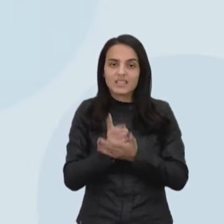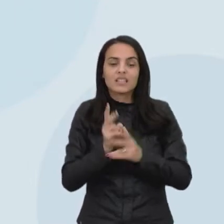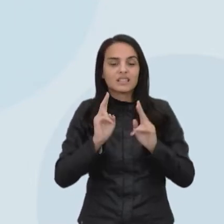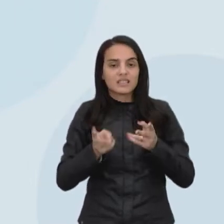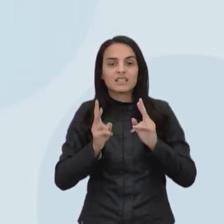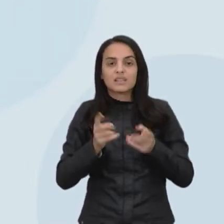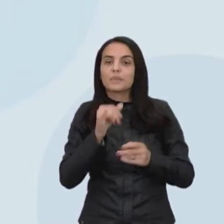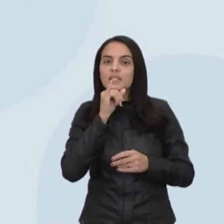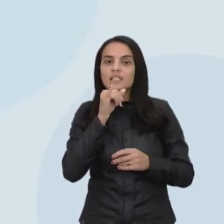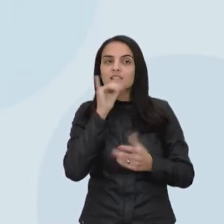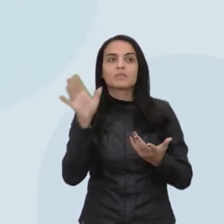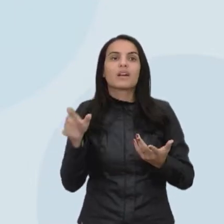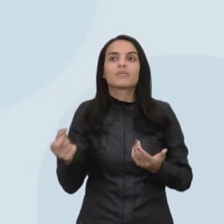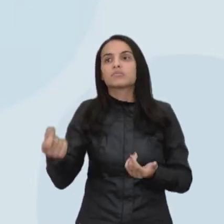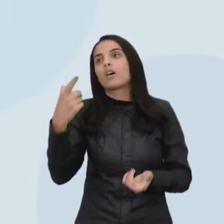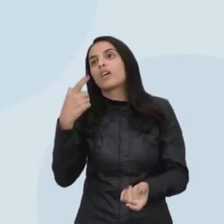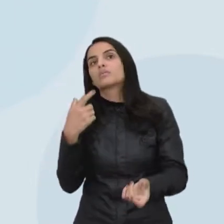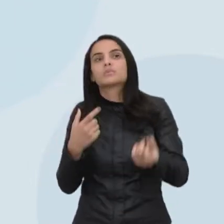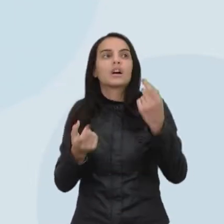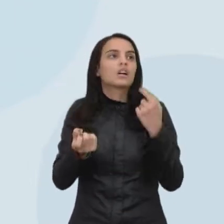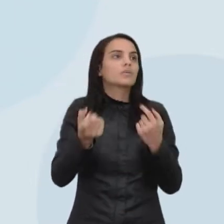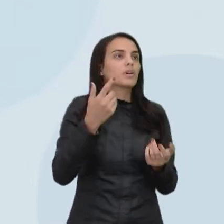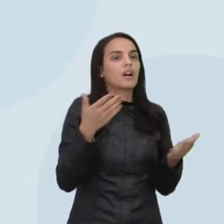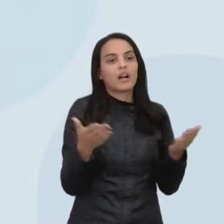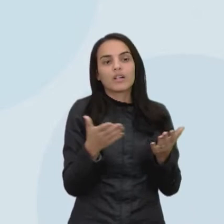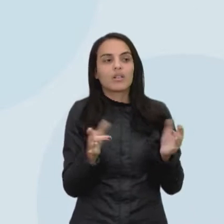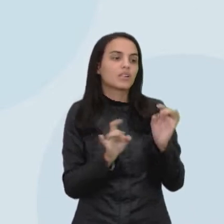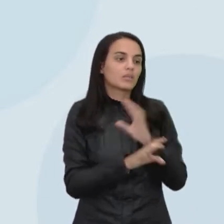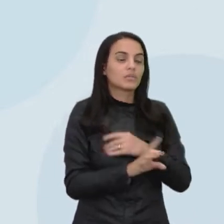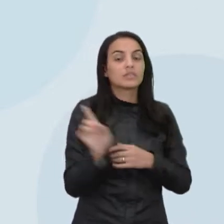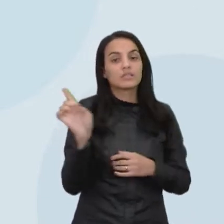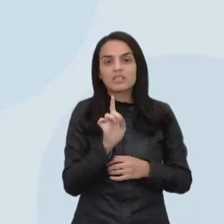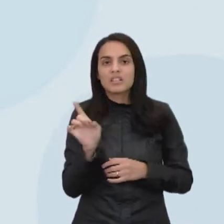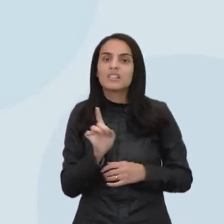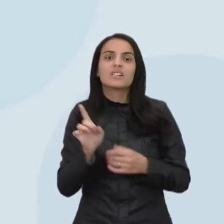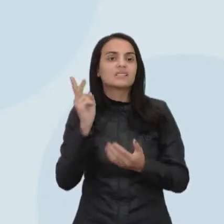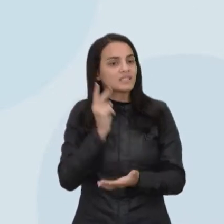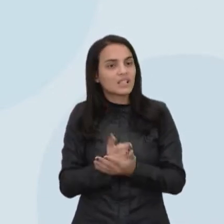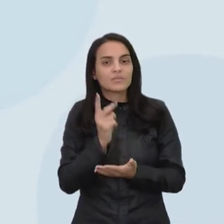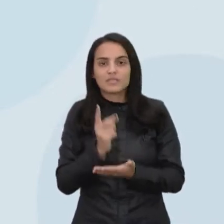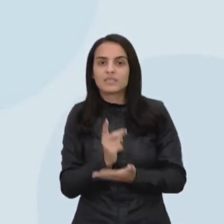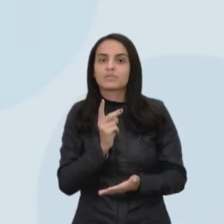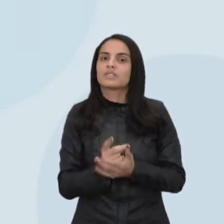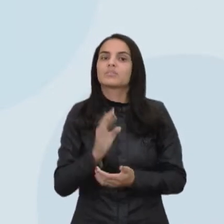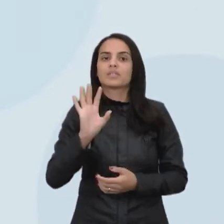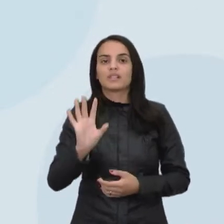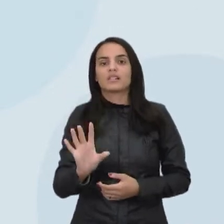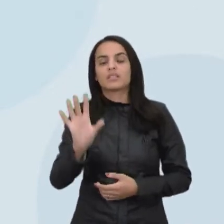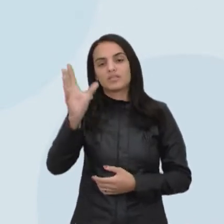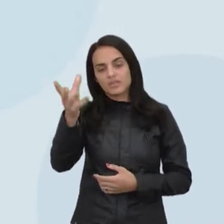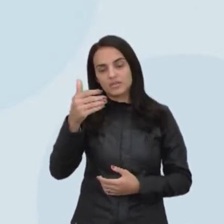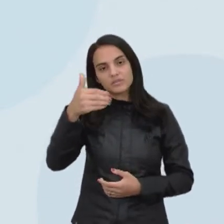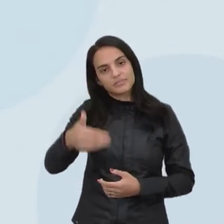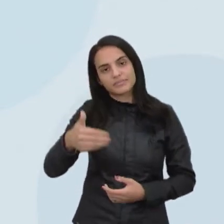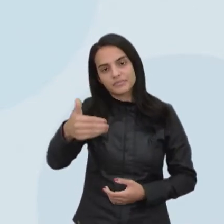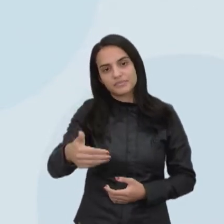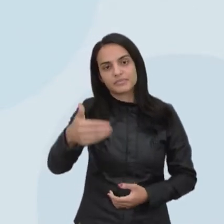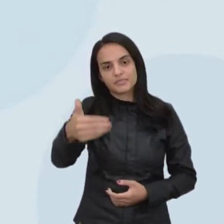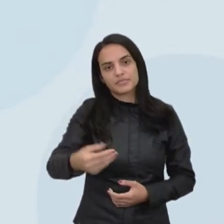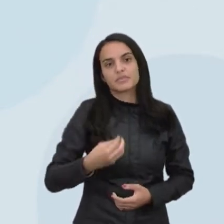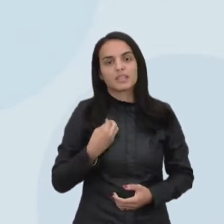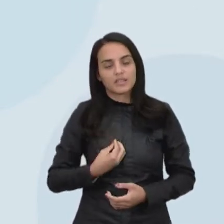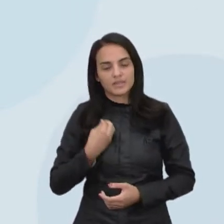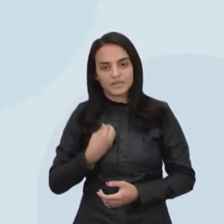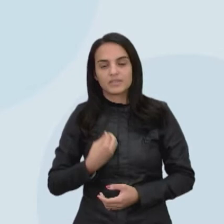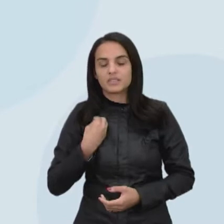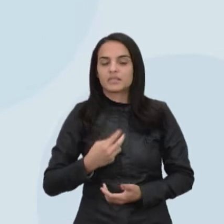uma exposição que aconteceu agora e acabou, não, mas é uma exposição que vai acontecendo ao longo da vida de